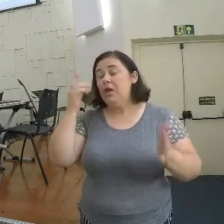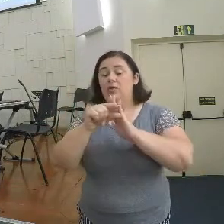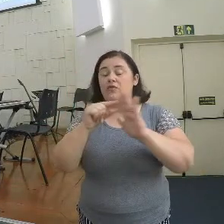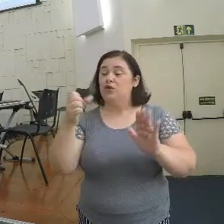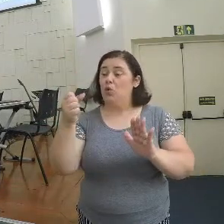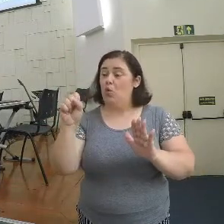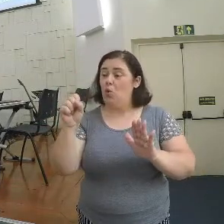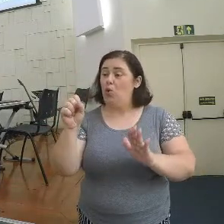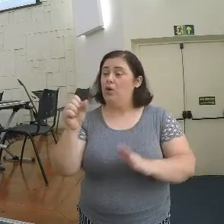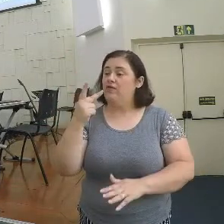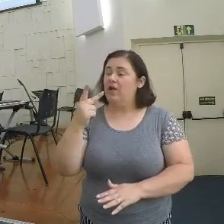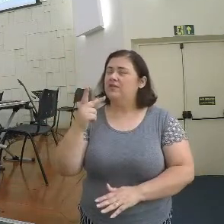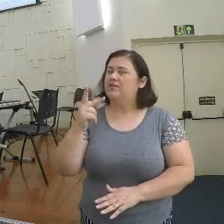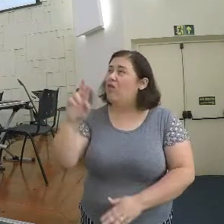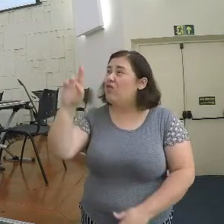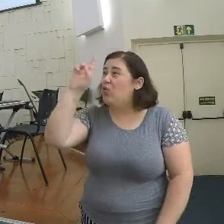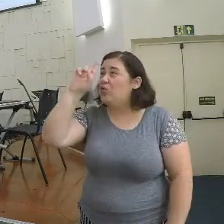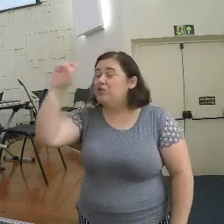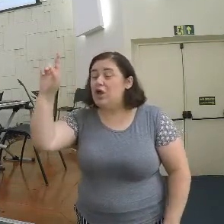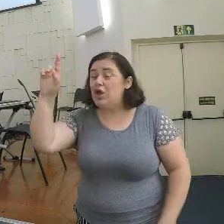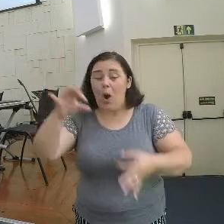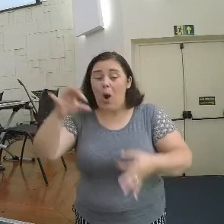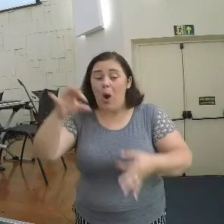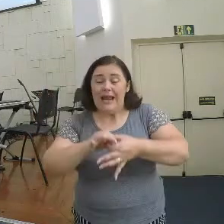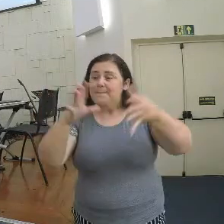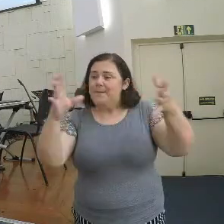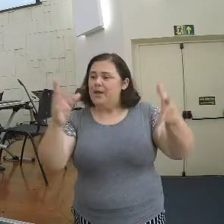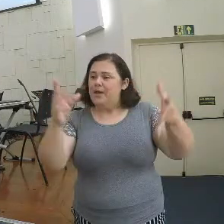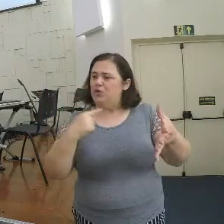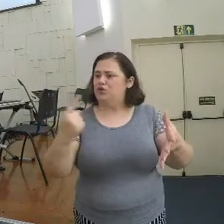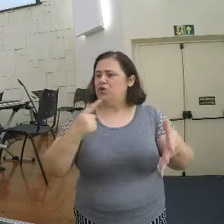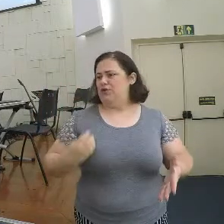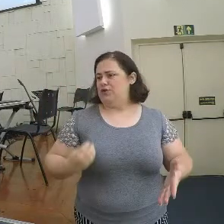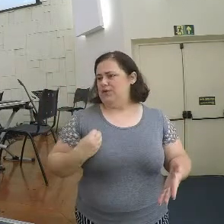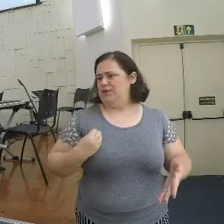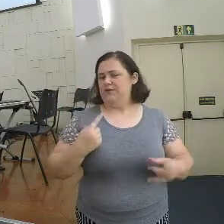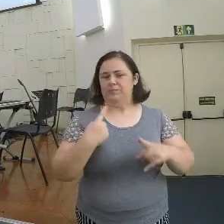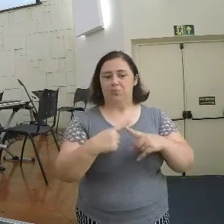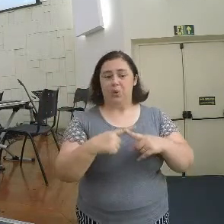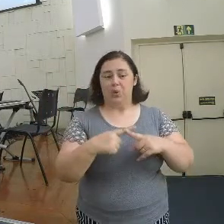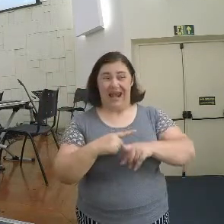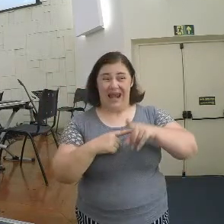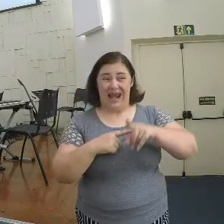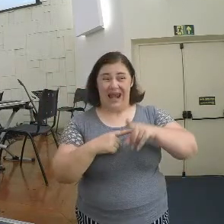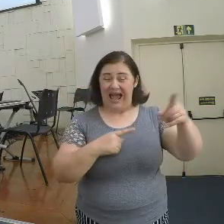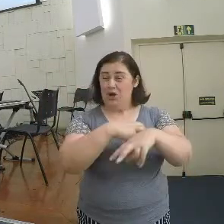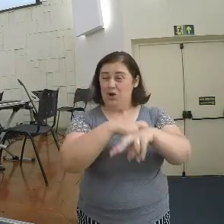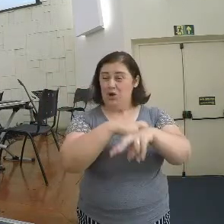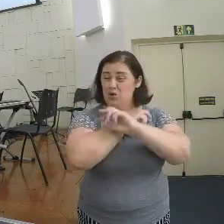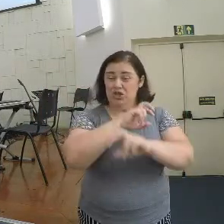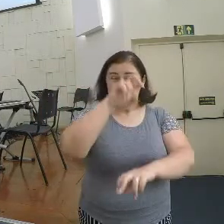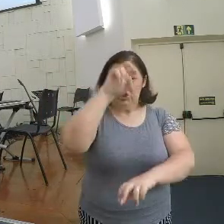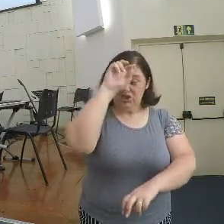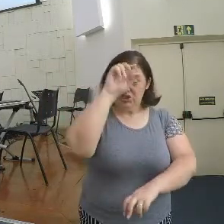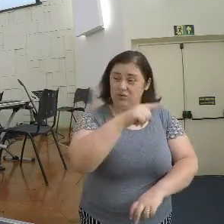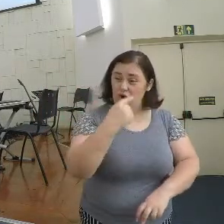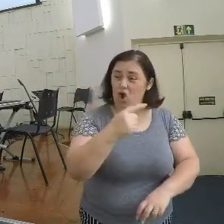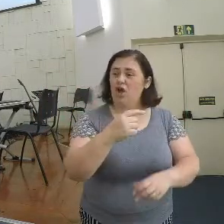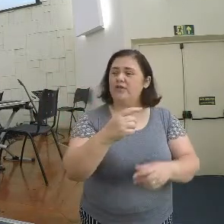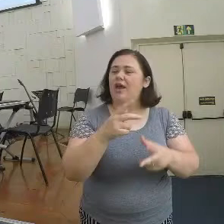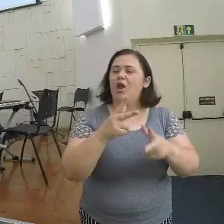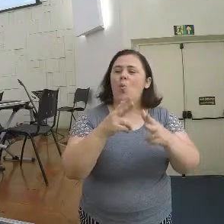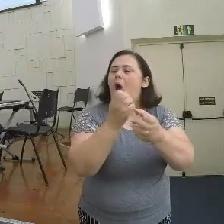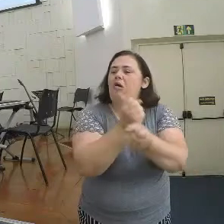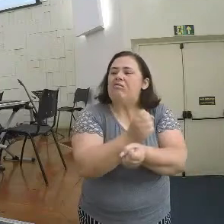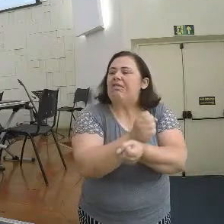ainda diz: foi o Senhor que nos tirou do Egito, porque nós não poderíamos sair. Foi a poderosa mão de Deus e o seu braço estendido que